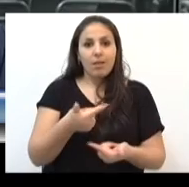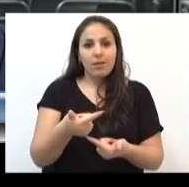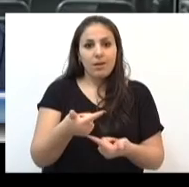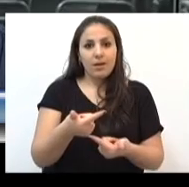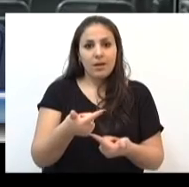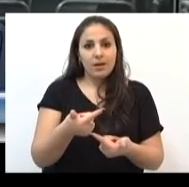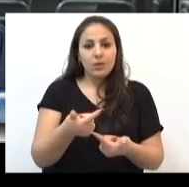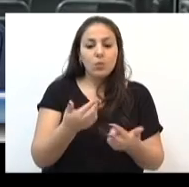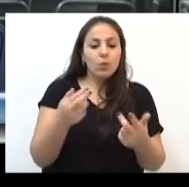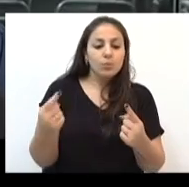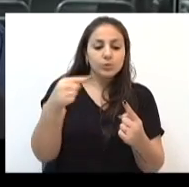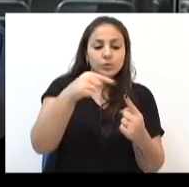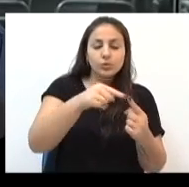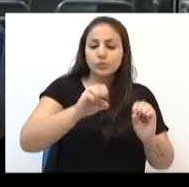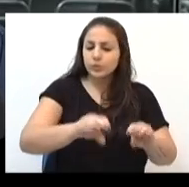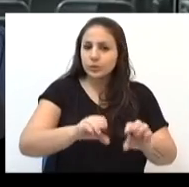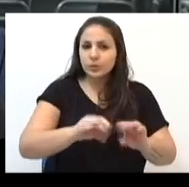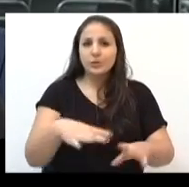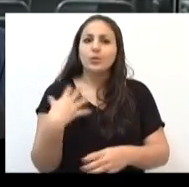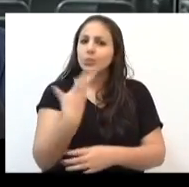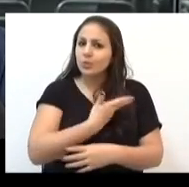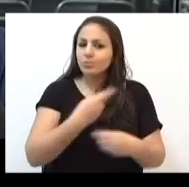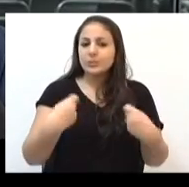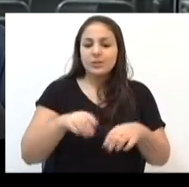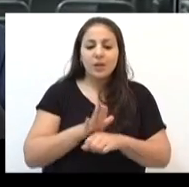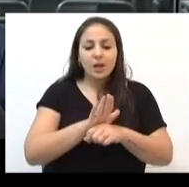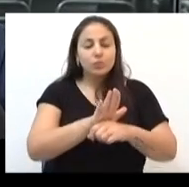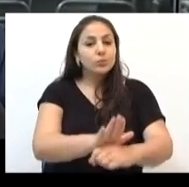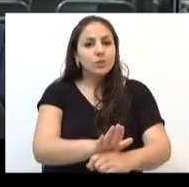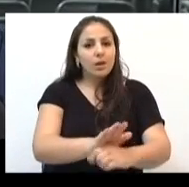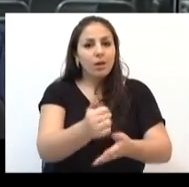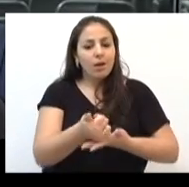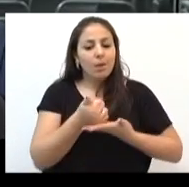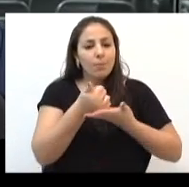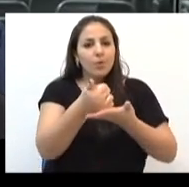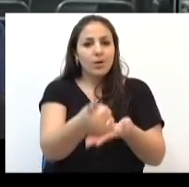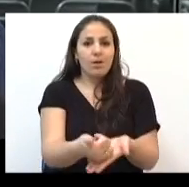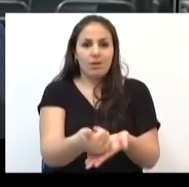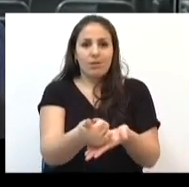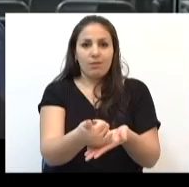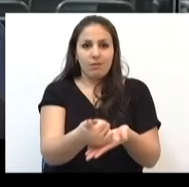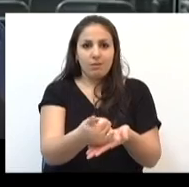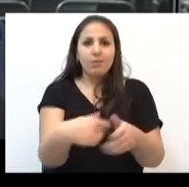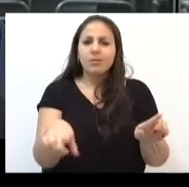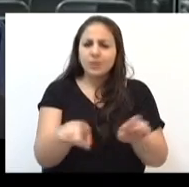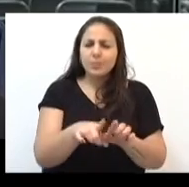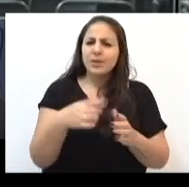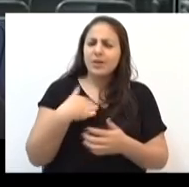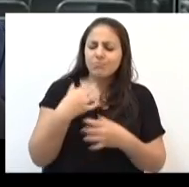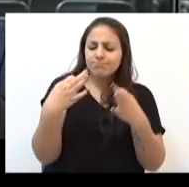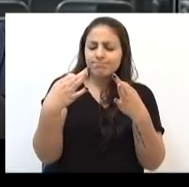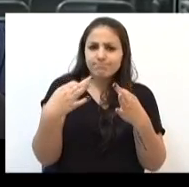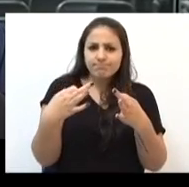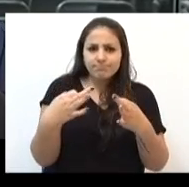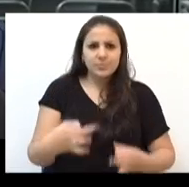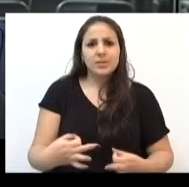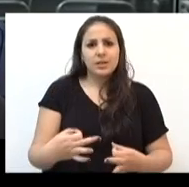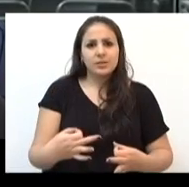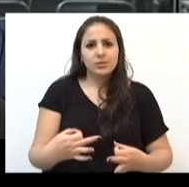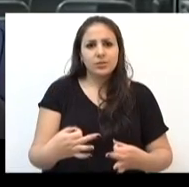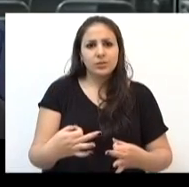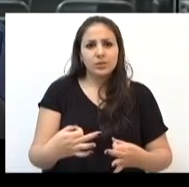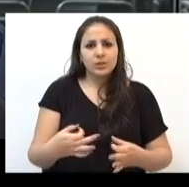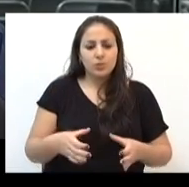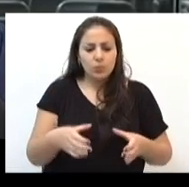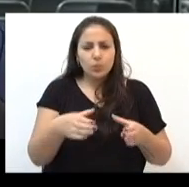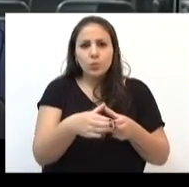a gente se ajuda, a gente se apoia, Então, assim, tenho certeza que uma